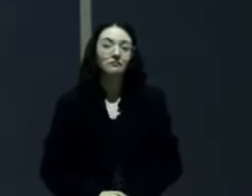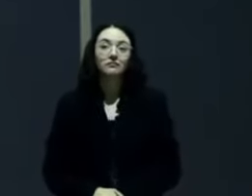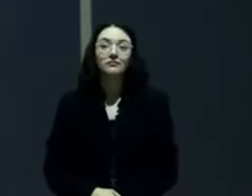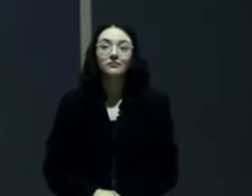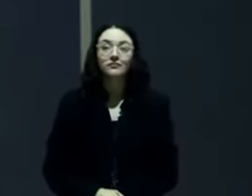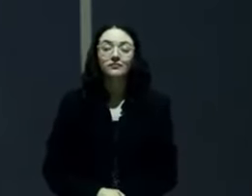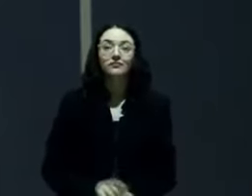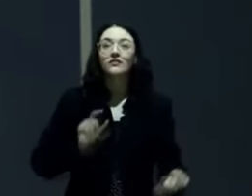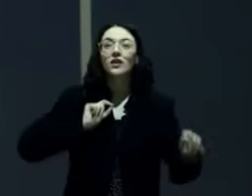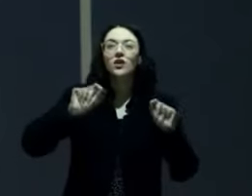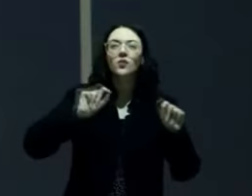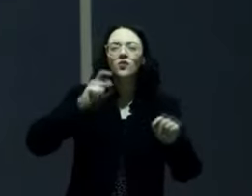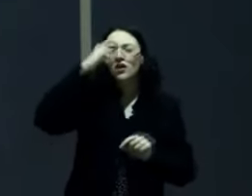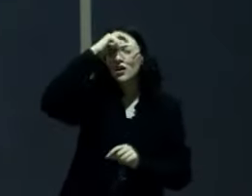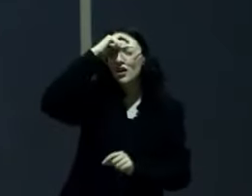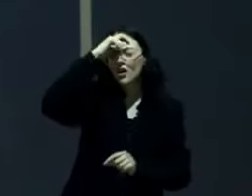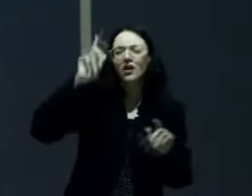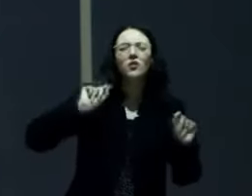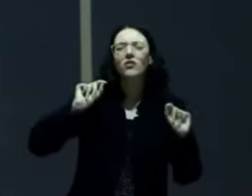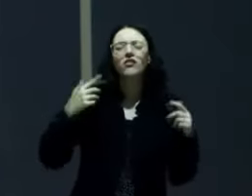e o que passa na sua memória?